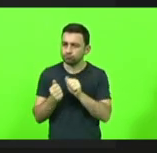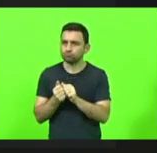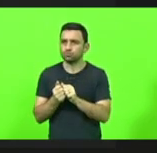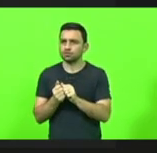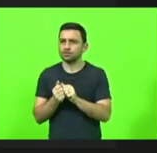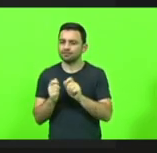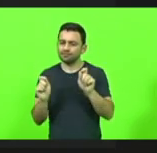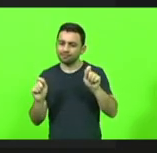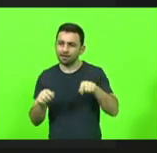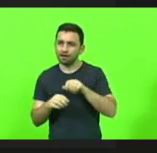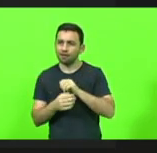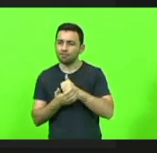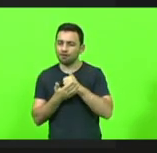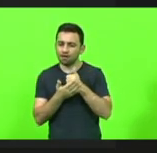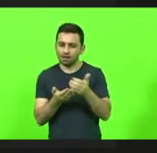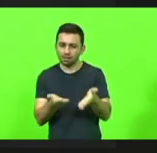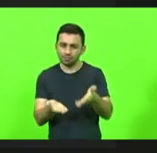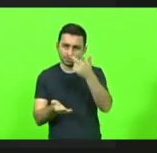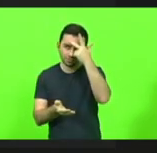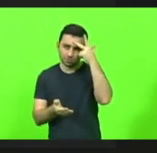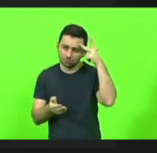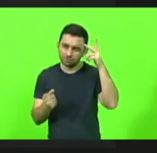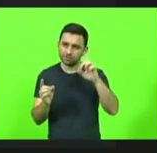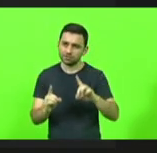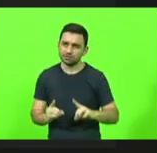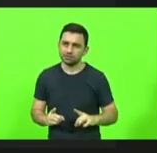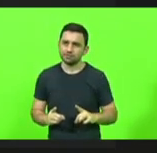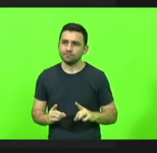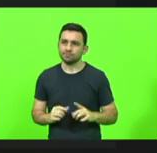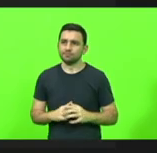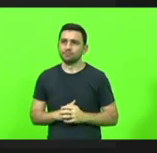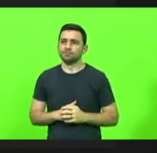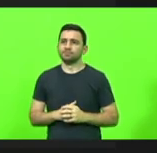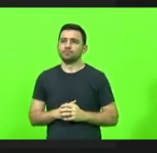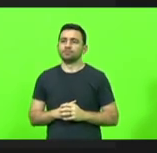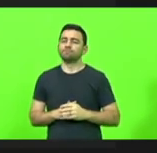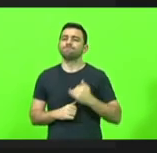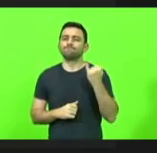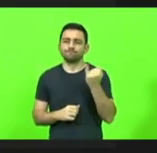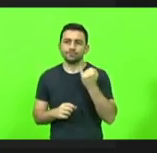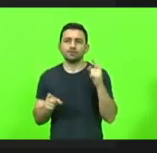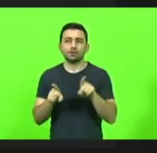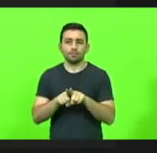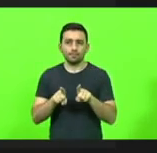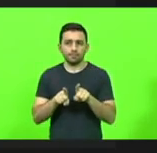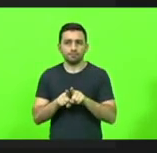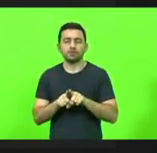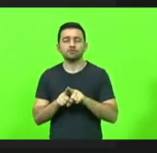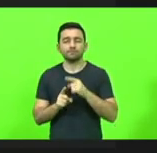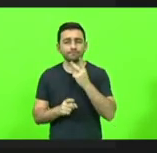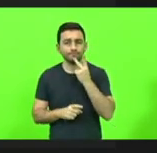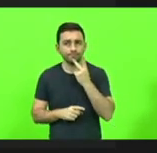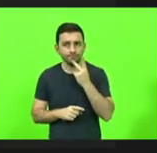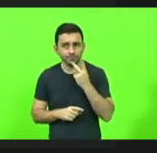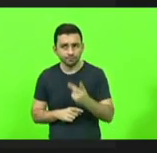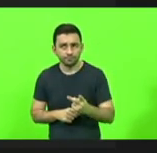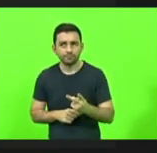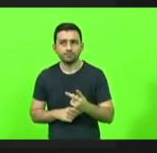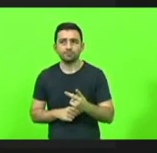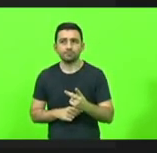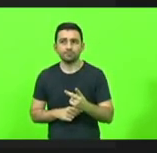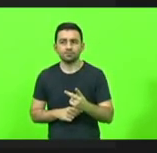da pessoa com deficiência. É importante dizer que por que não